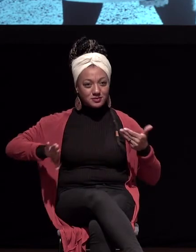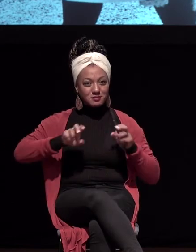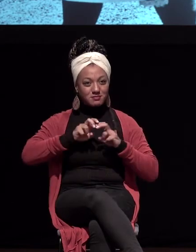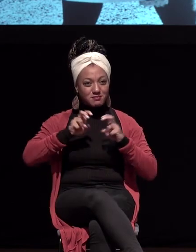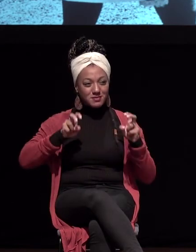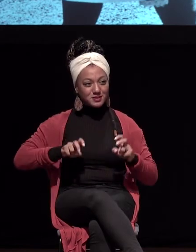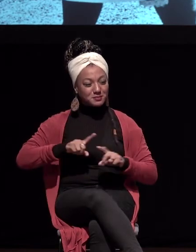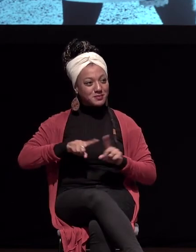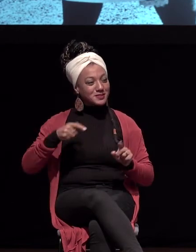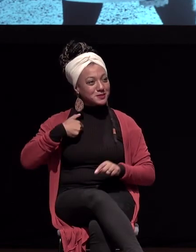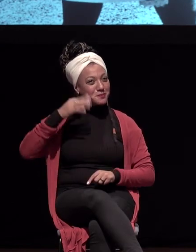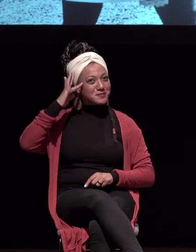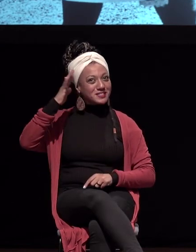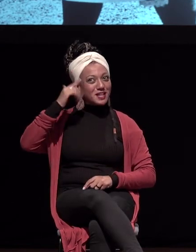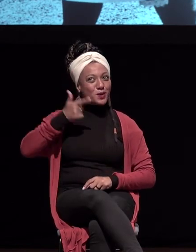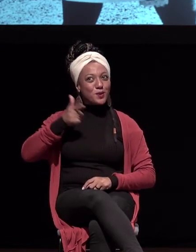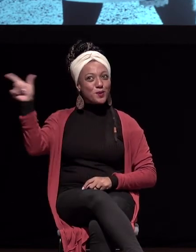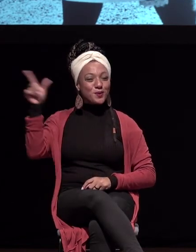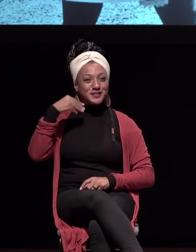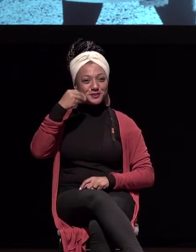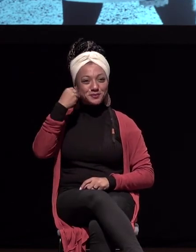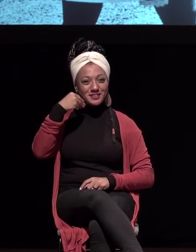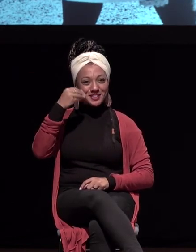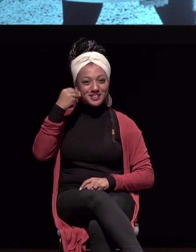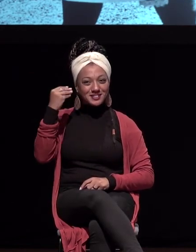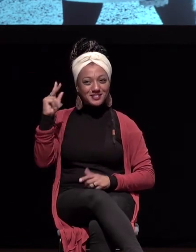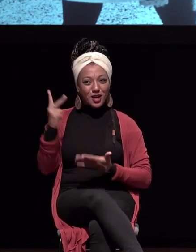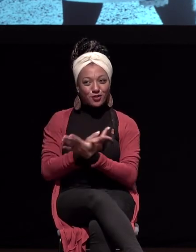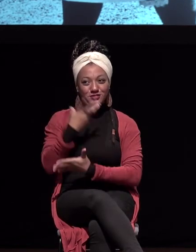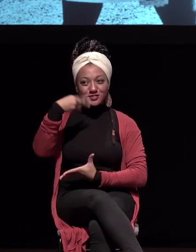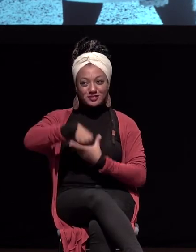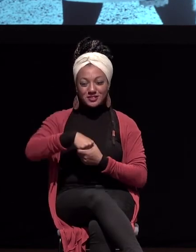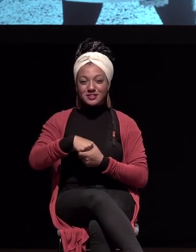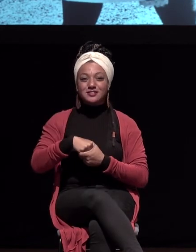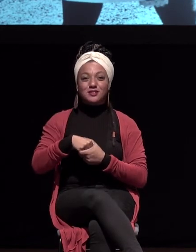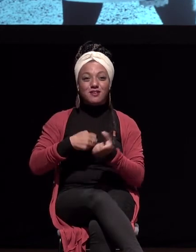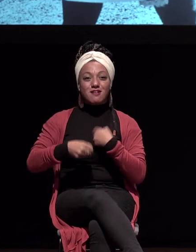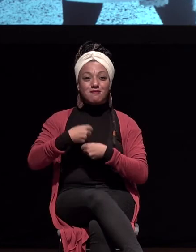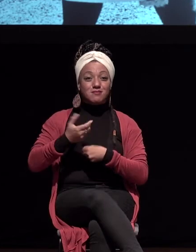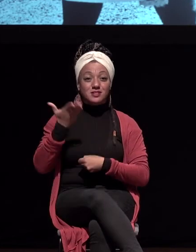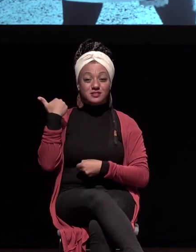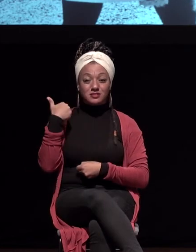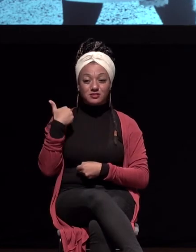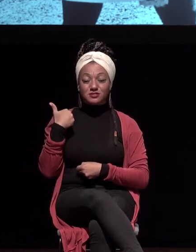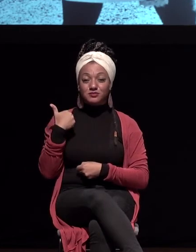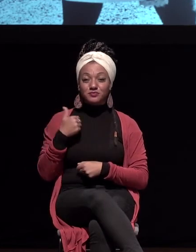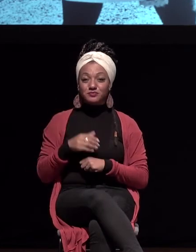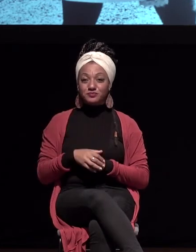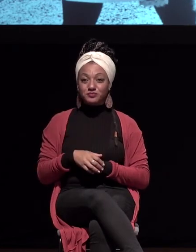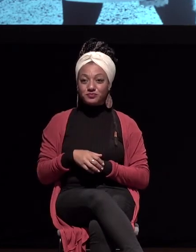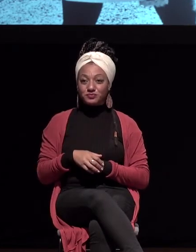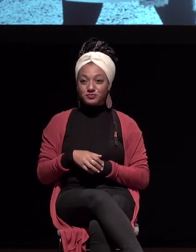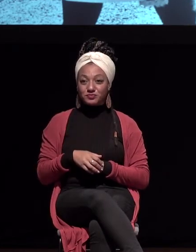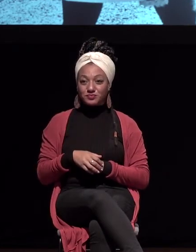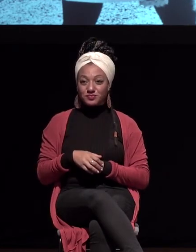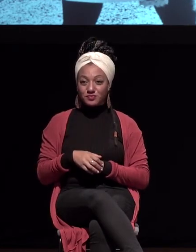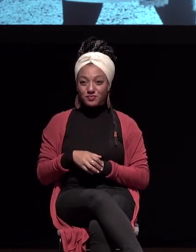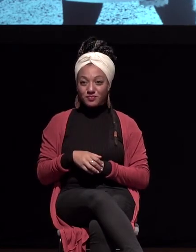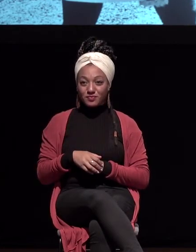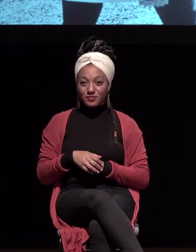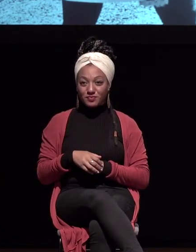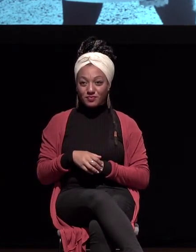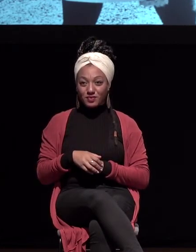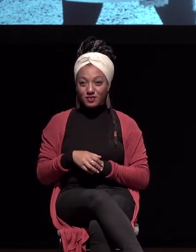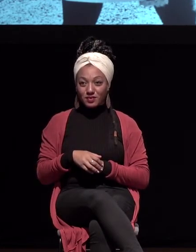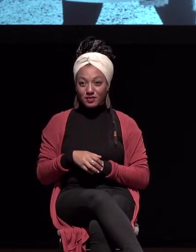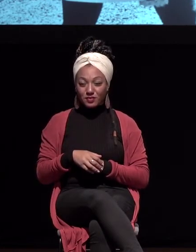ouvir também me fez pensar em várias experiências que aconteceram aqui no passado. E antes de fazer uma pergunta, eu vou introduzir